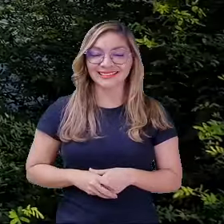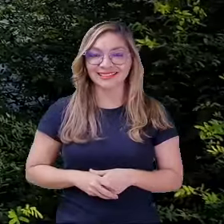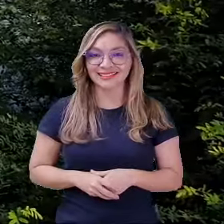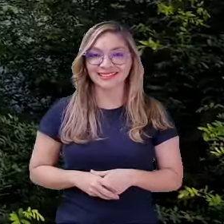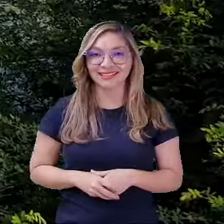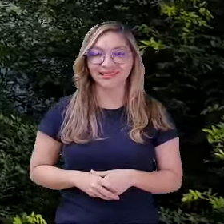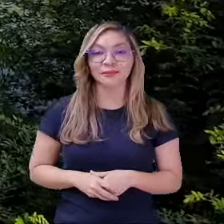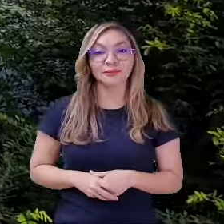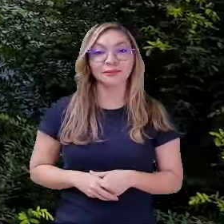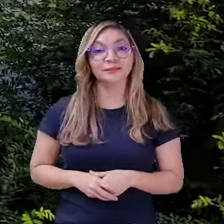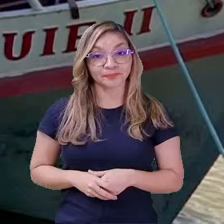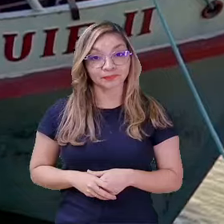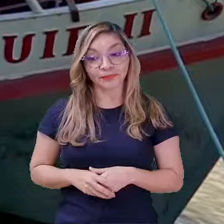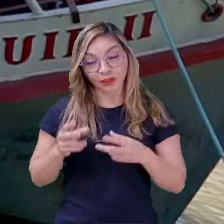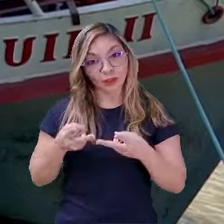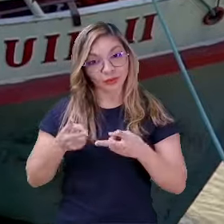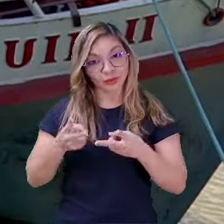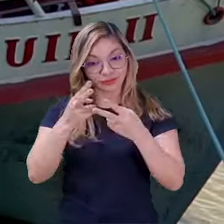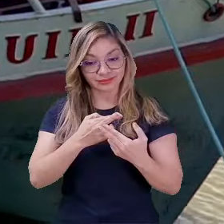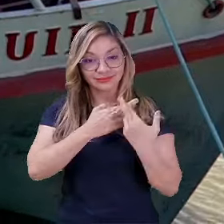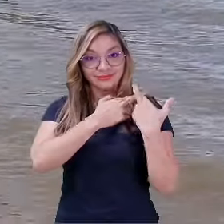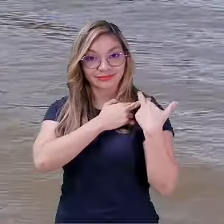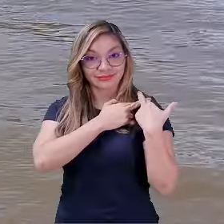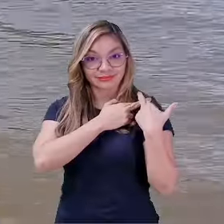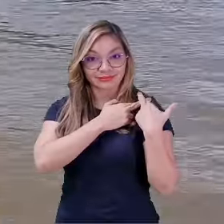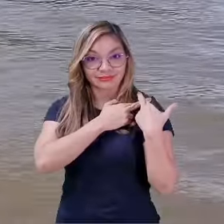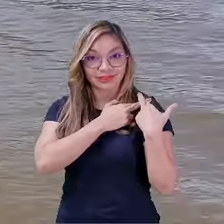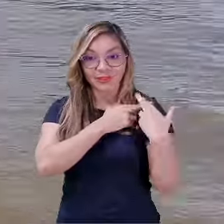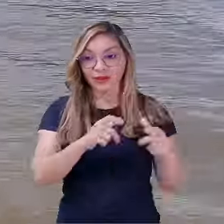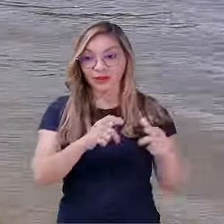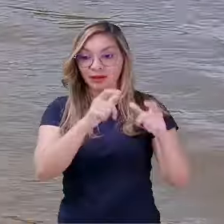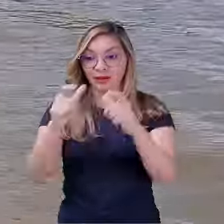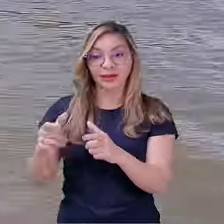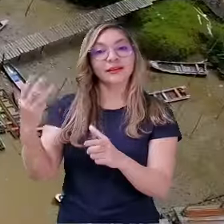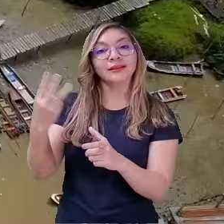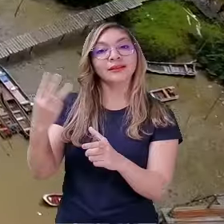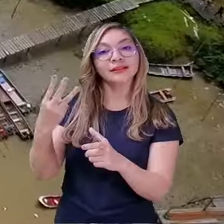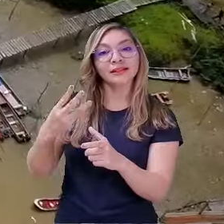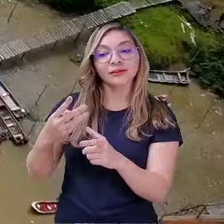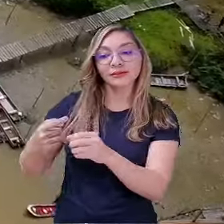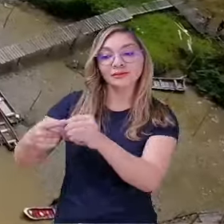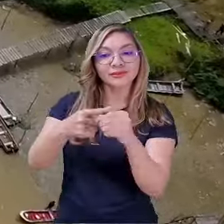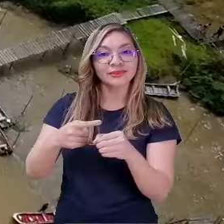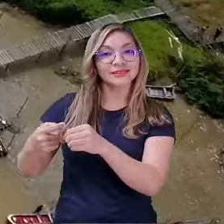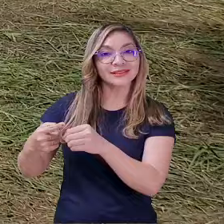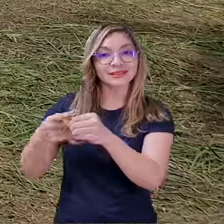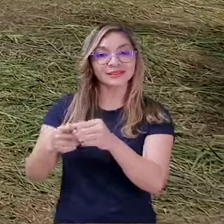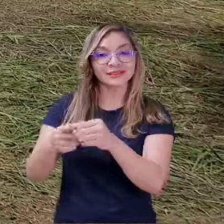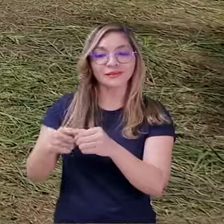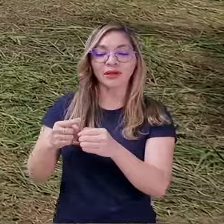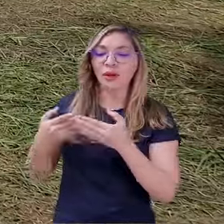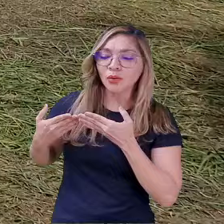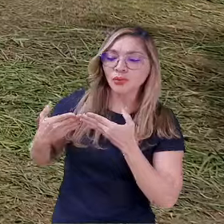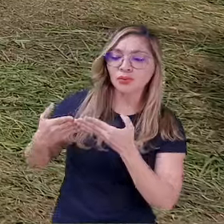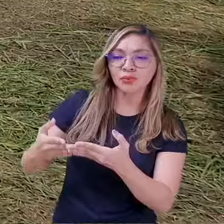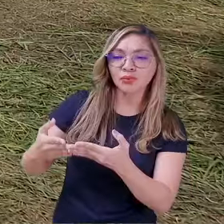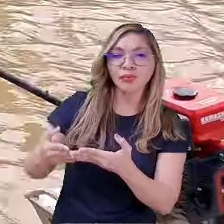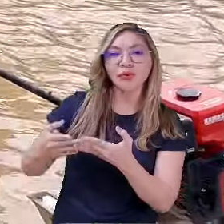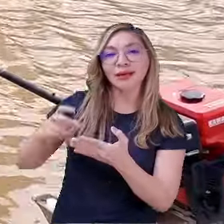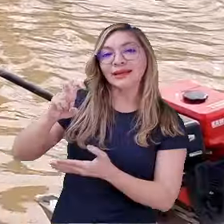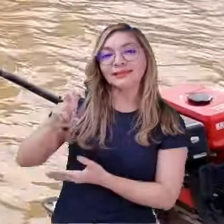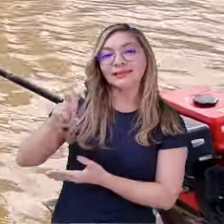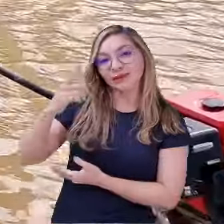Seguindo a rota de compromissos, nossa terceira estação, a comunidade de Itamatatuba, recebeu a jornada fluvial no quinto dia de